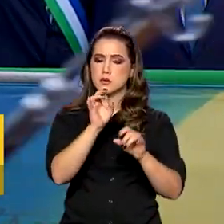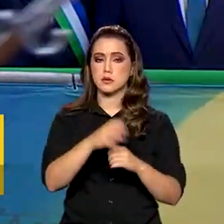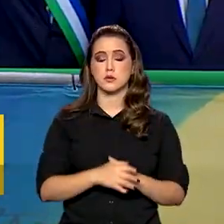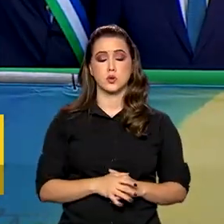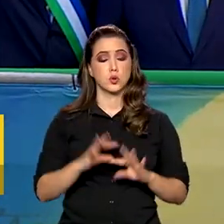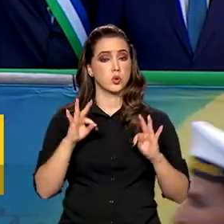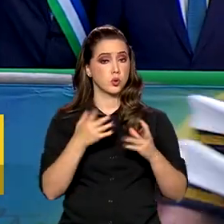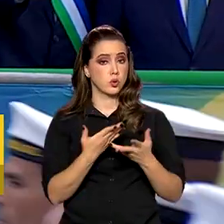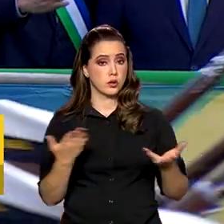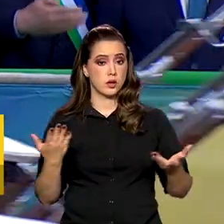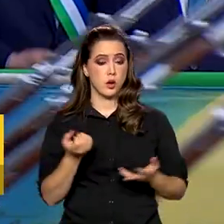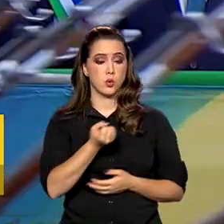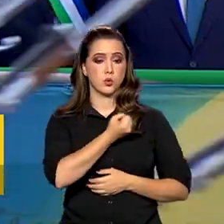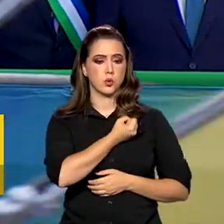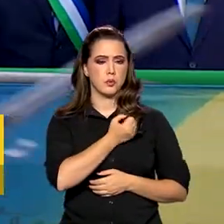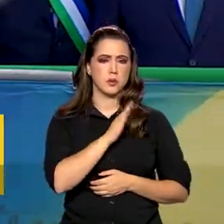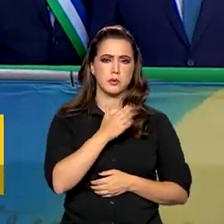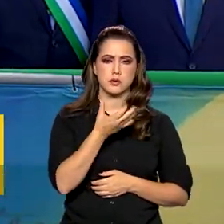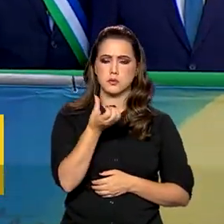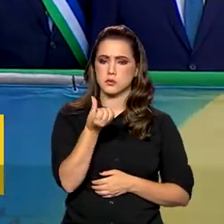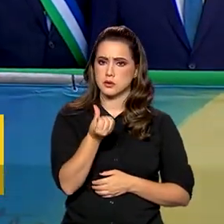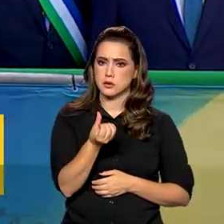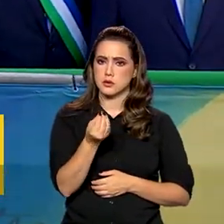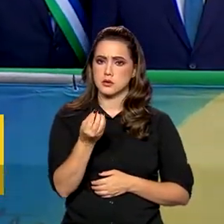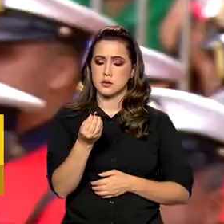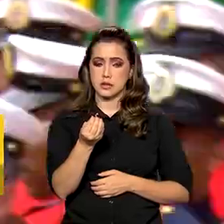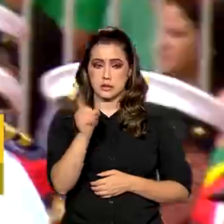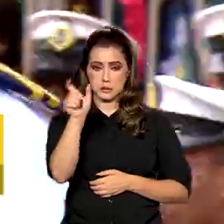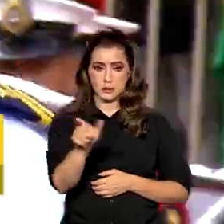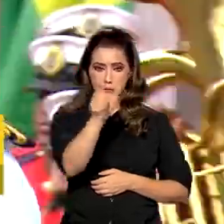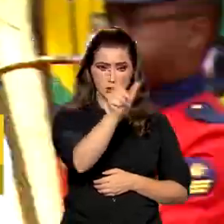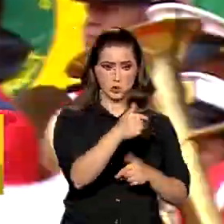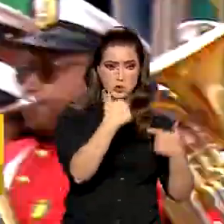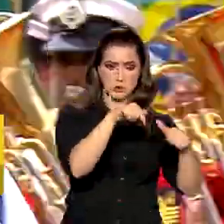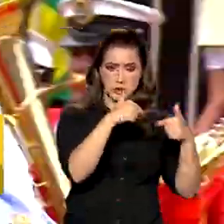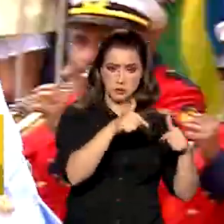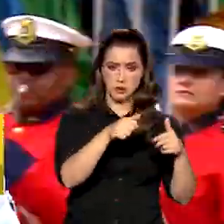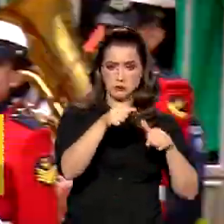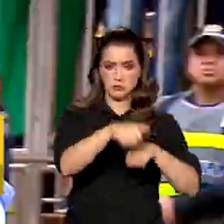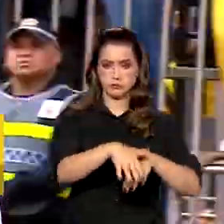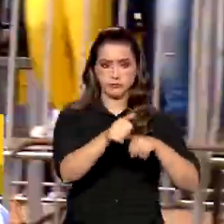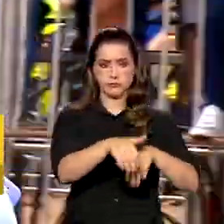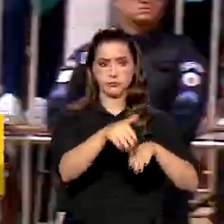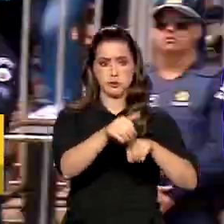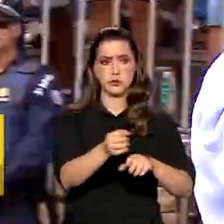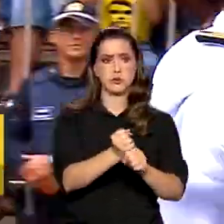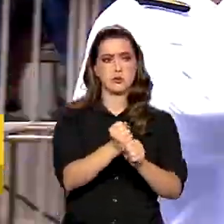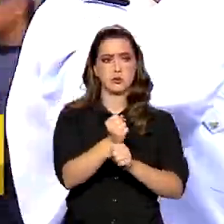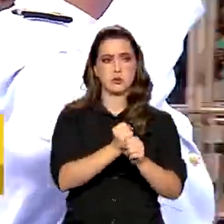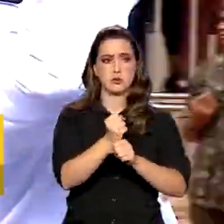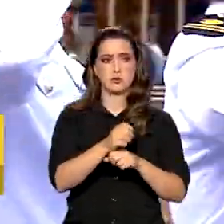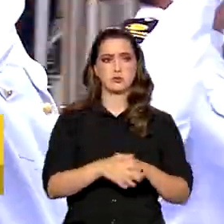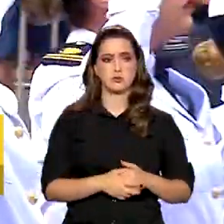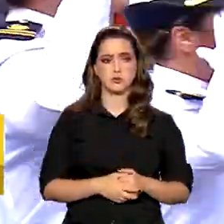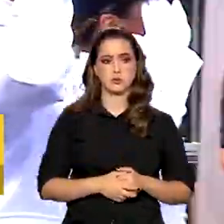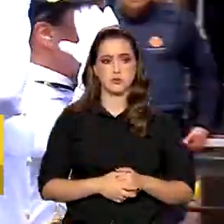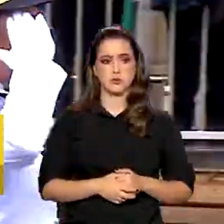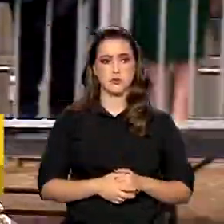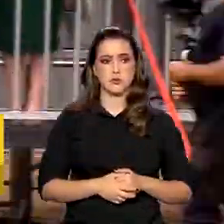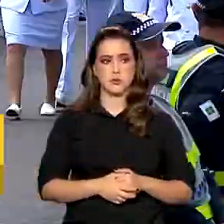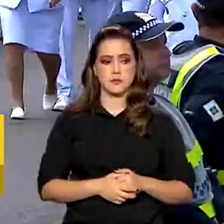No total, são aproximadamente 600 militares da Marinha participando do desfile esse ano.